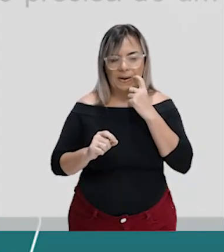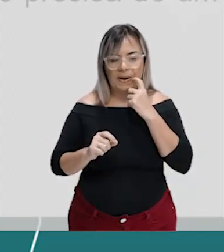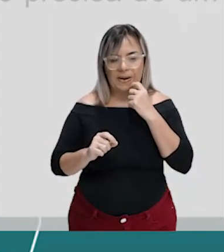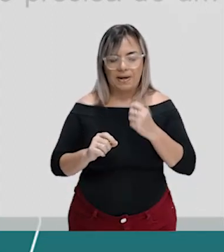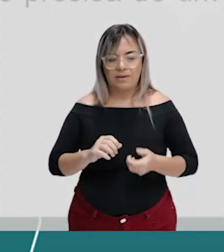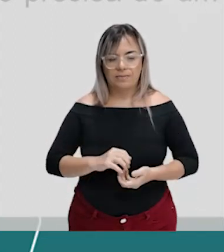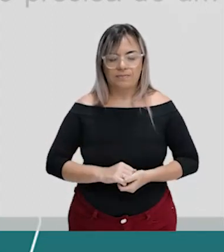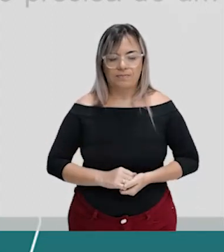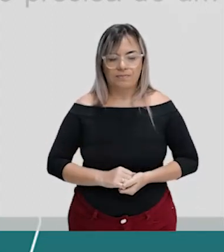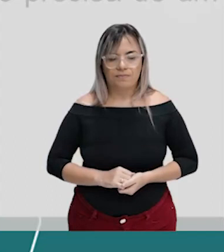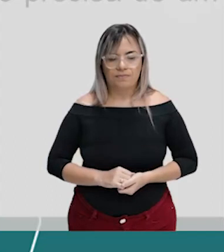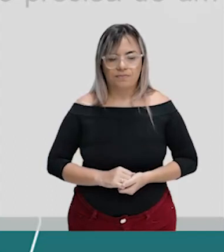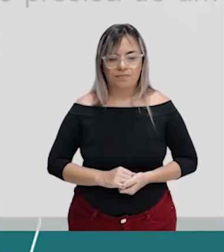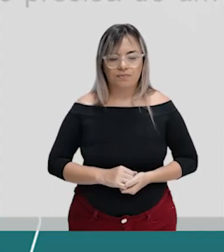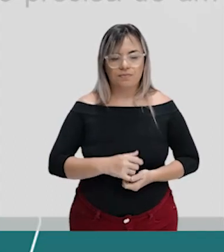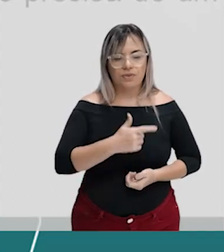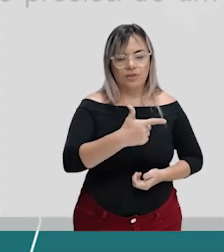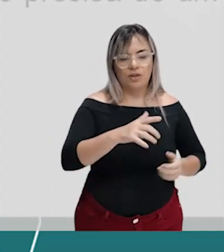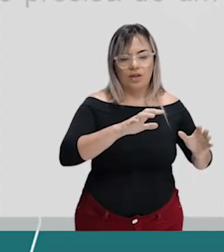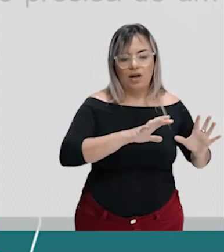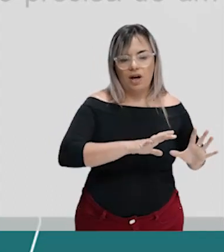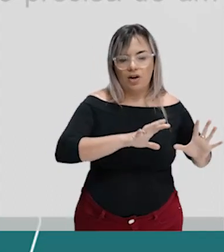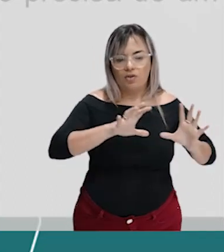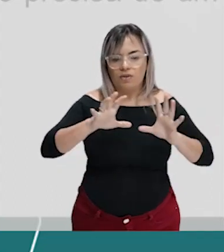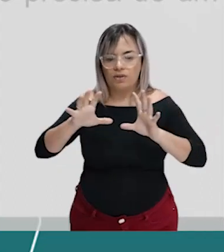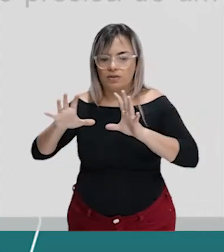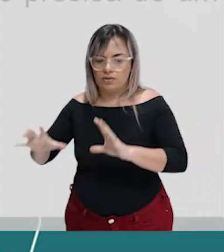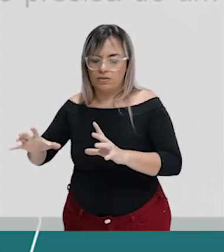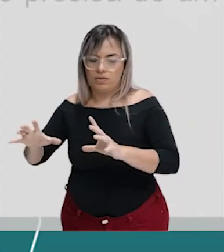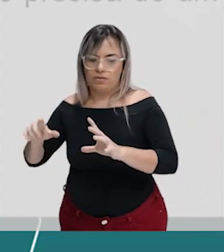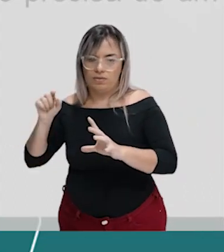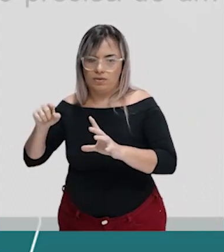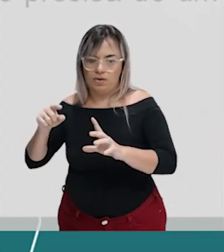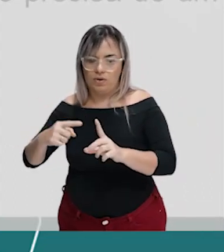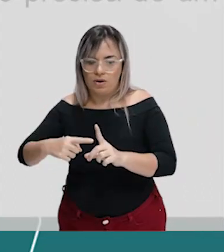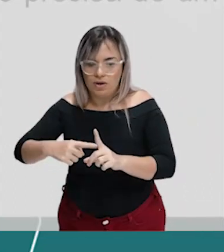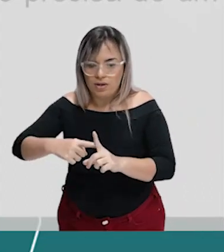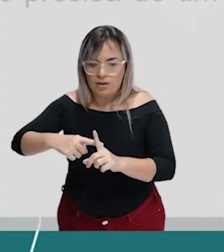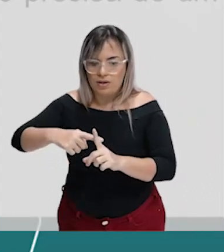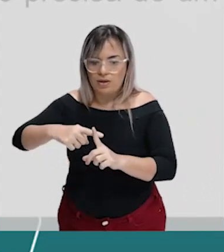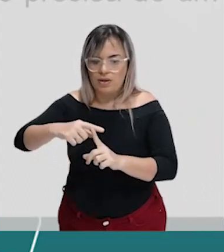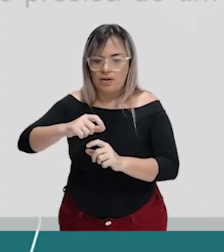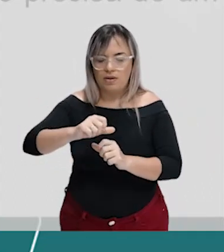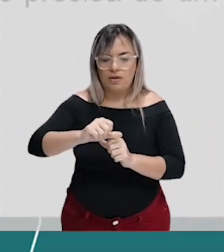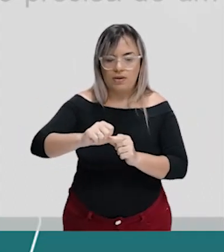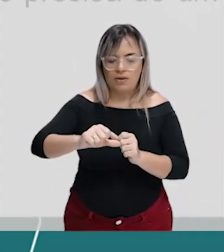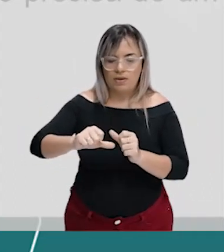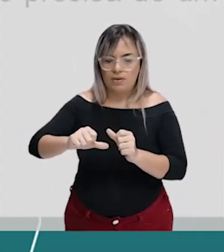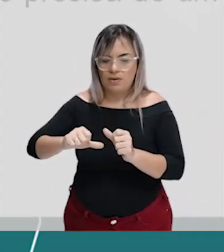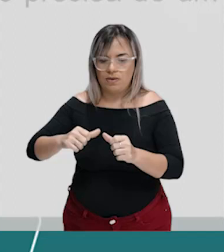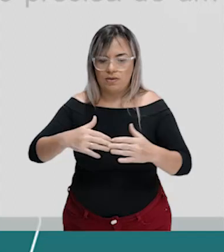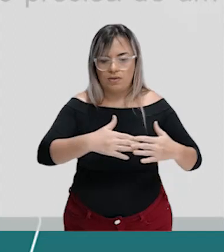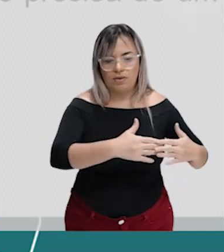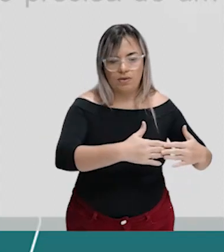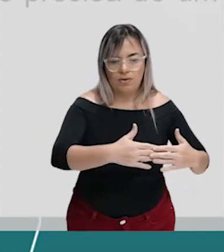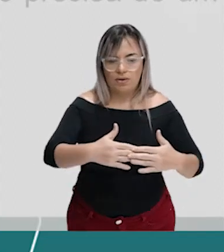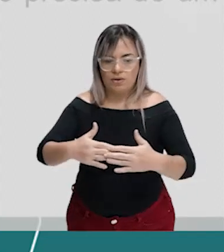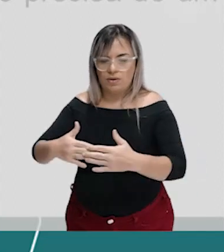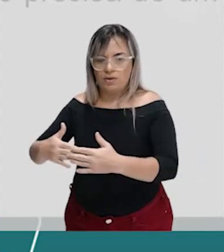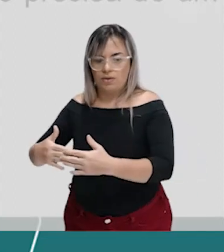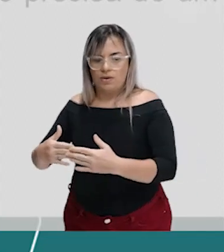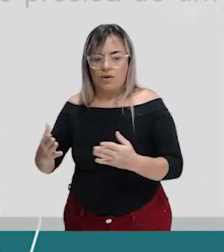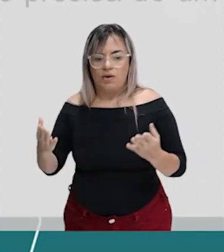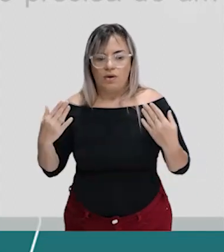sólidos. E 3, né? O processo de propagação de calor por irradiação não precisa de um meio material para